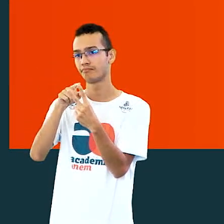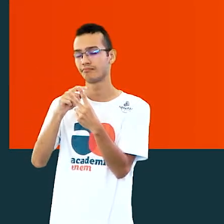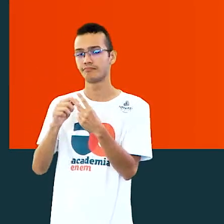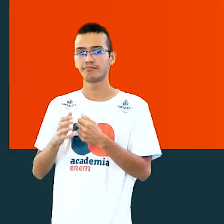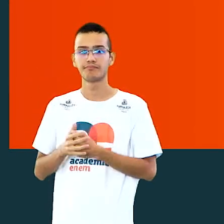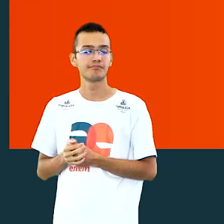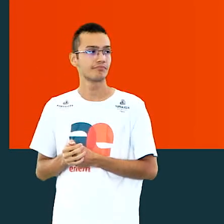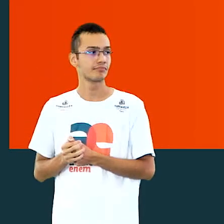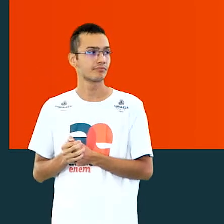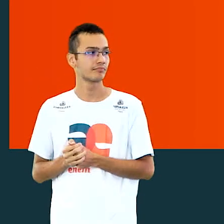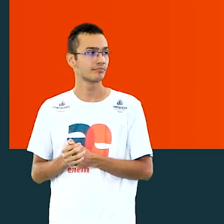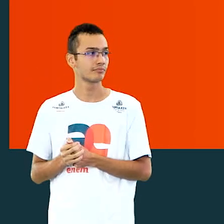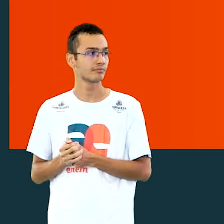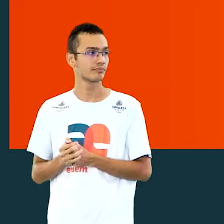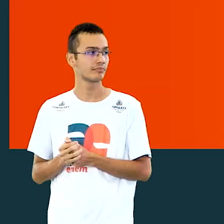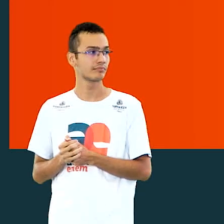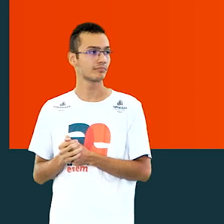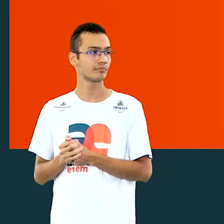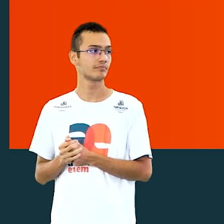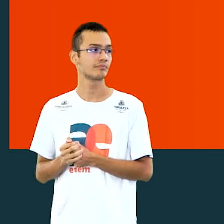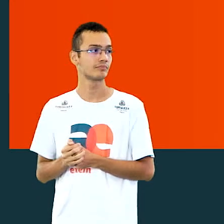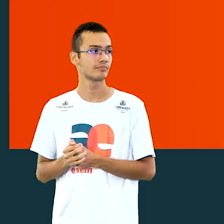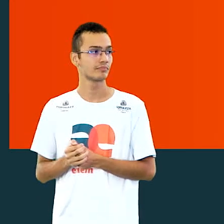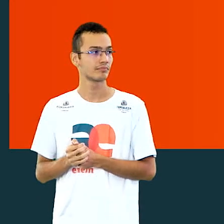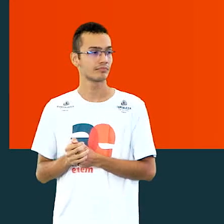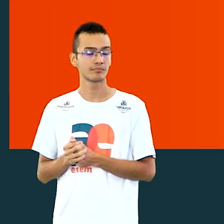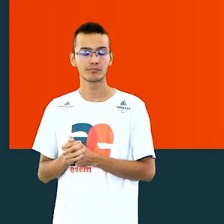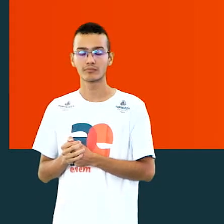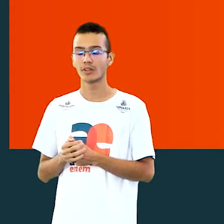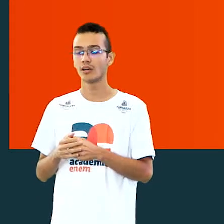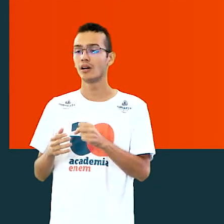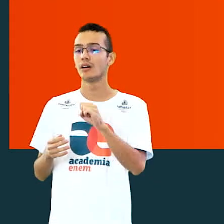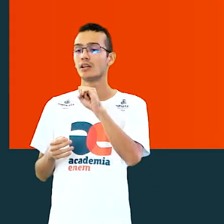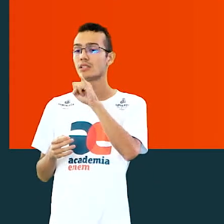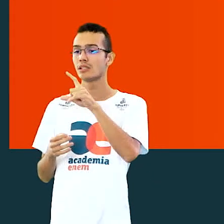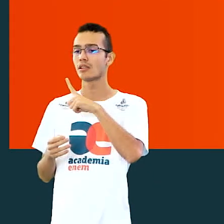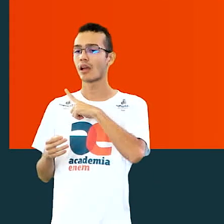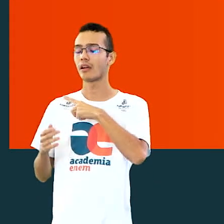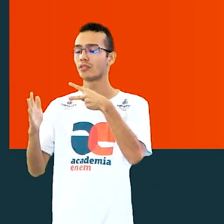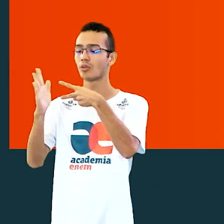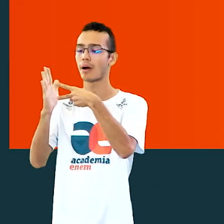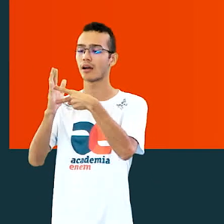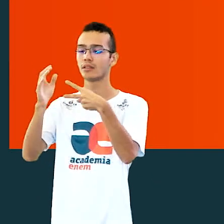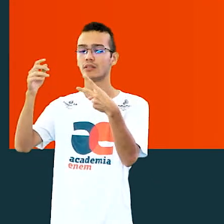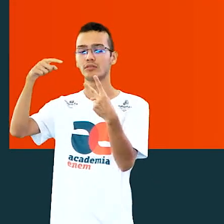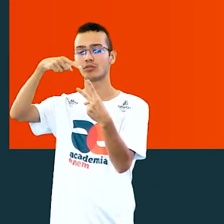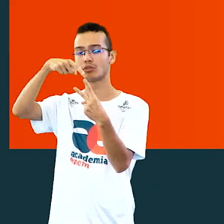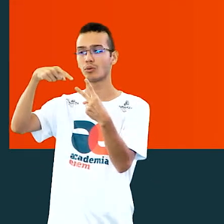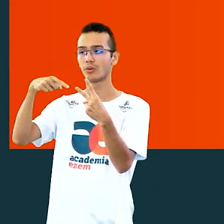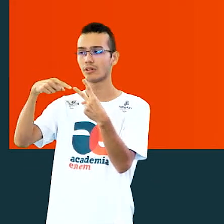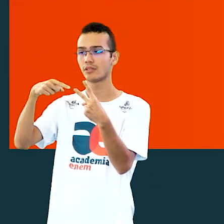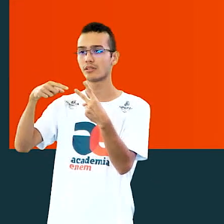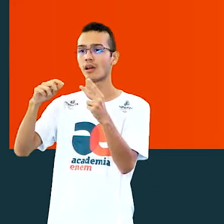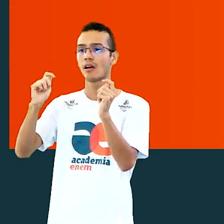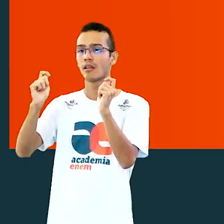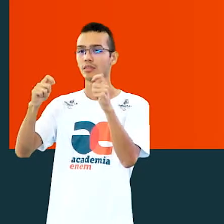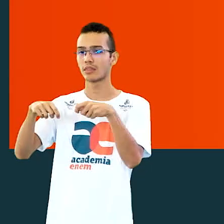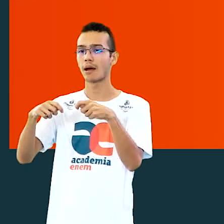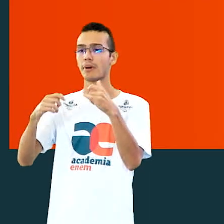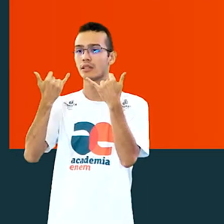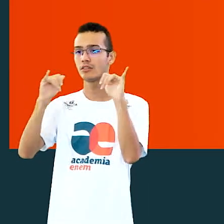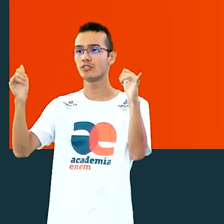Está aberto. Mas se eu ligar um aparelho, eu fecho ou não fecho? Fecho. E passa a ter corrente. Então, olha como é esquisito,